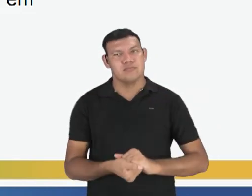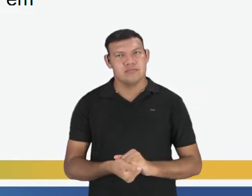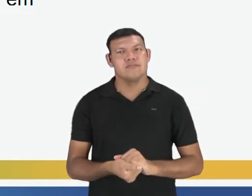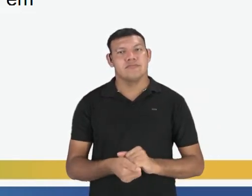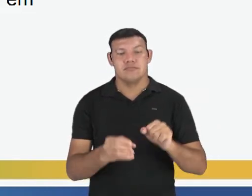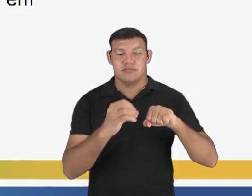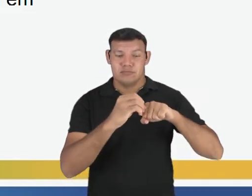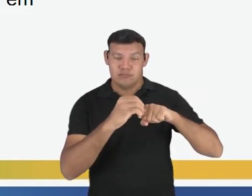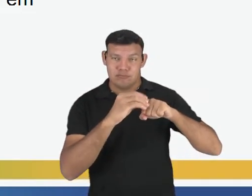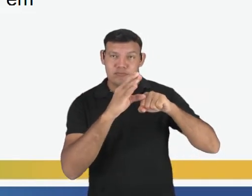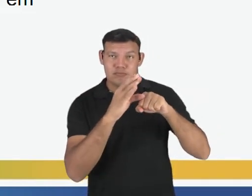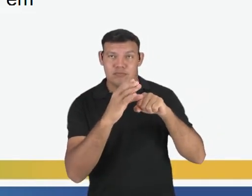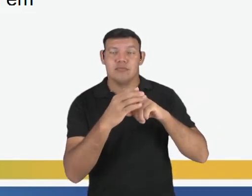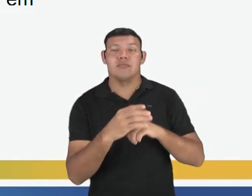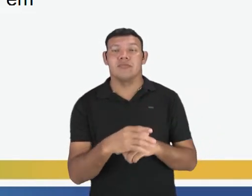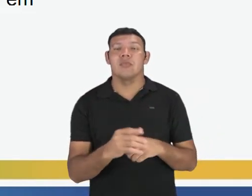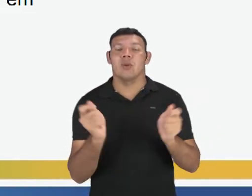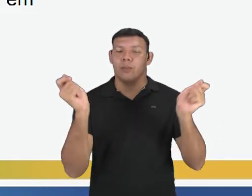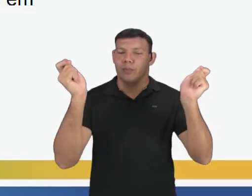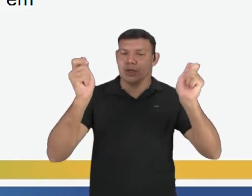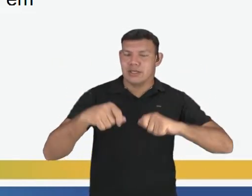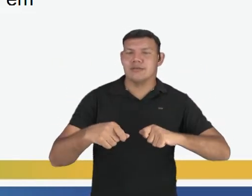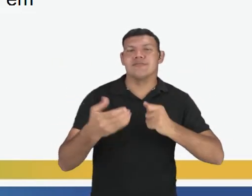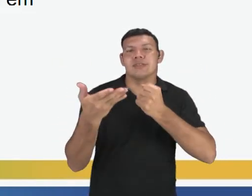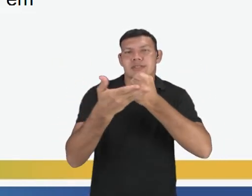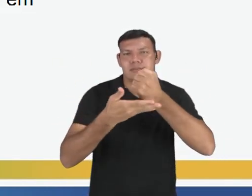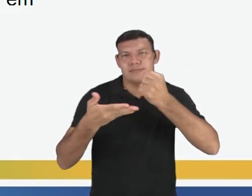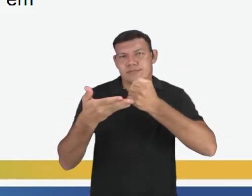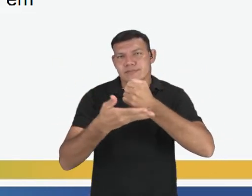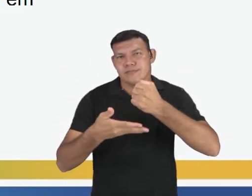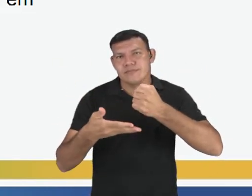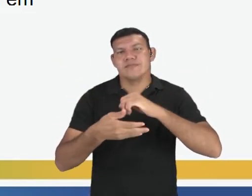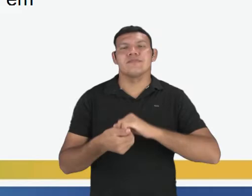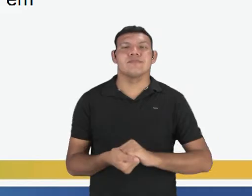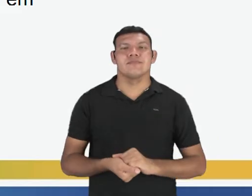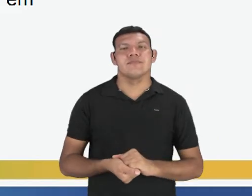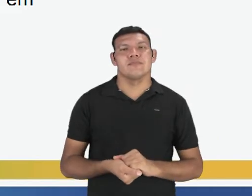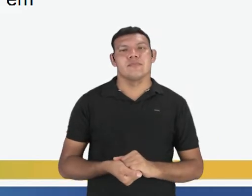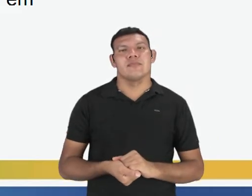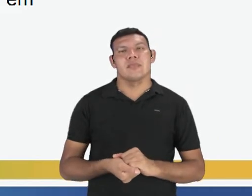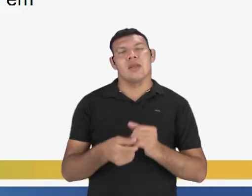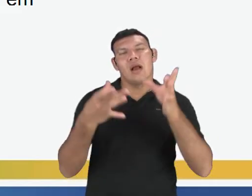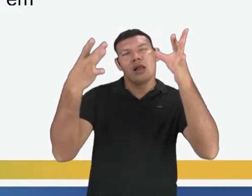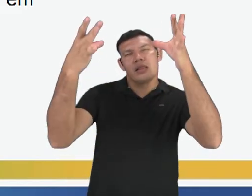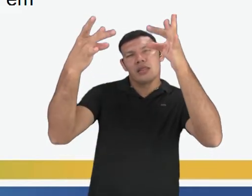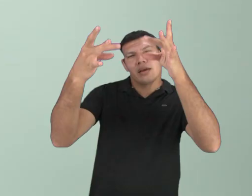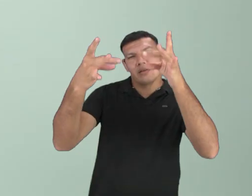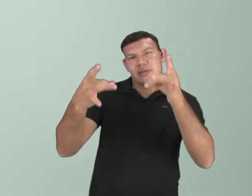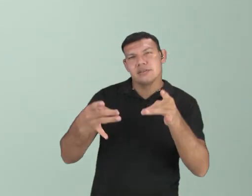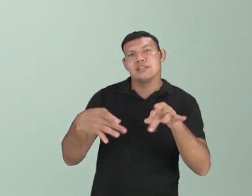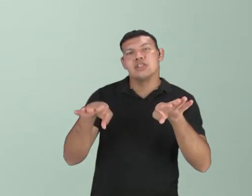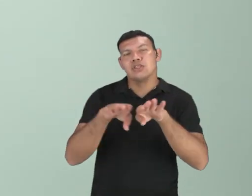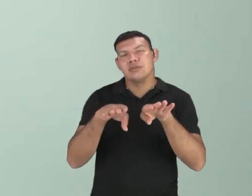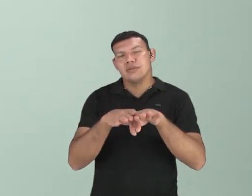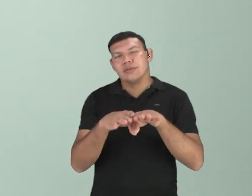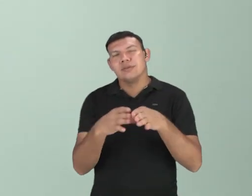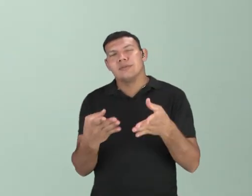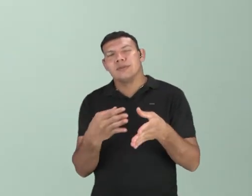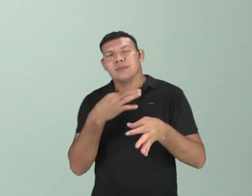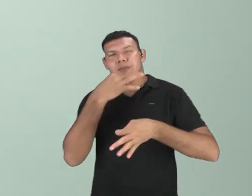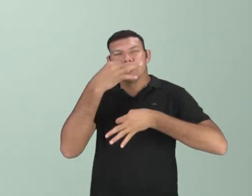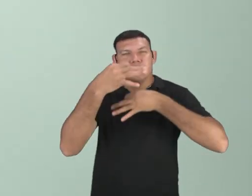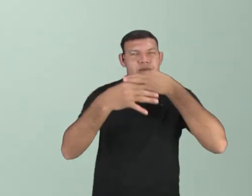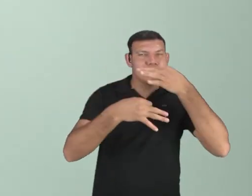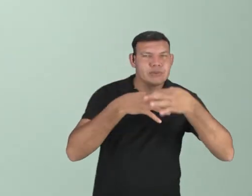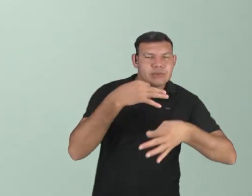nosso conhecimento que podemos se basear em, né, descrições e inferências, que no caso